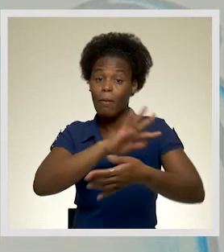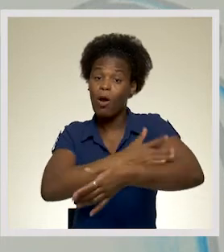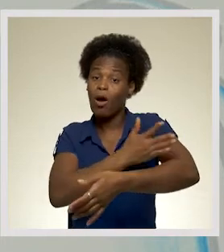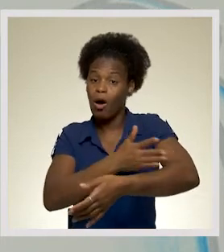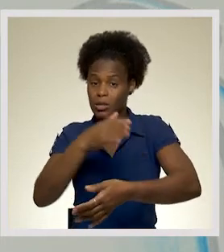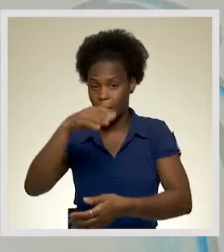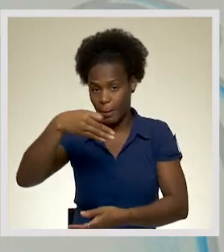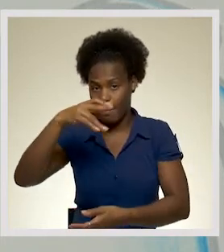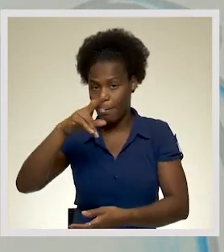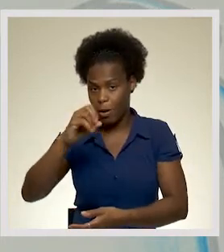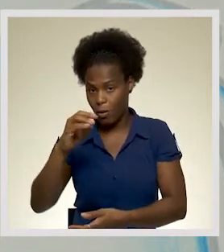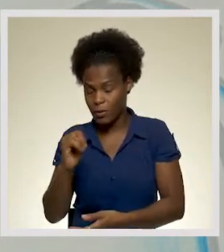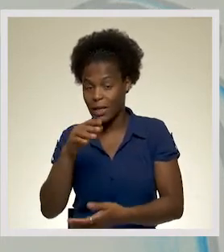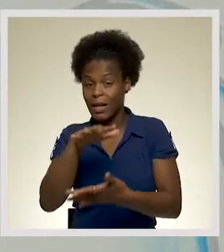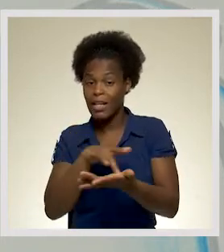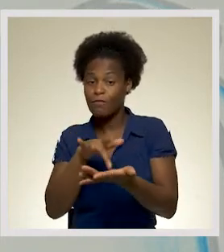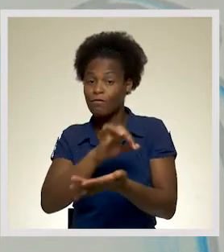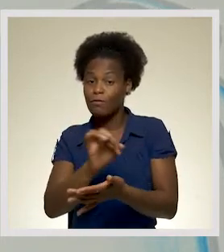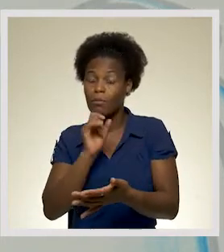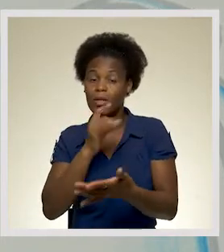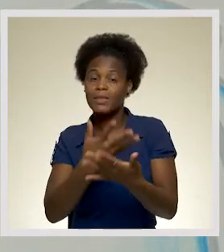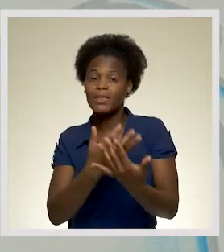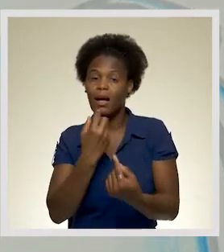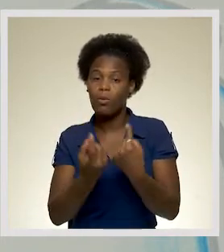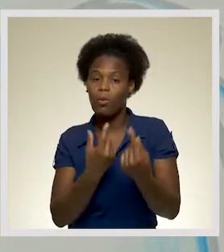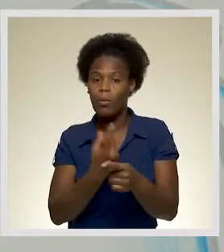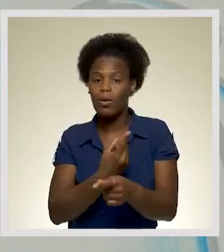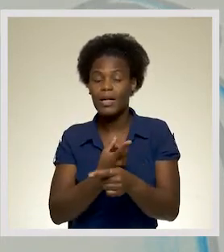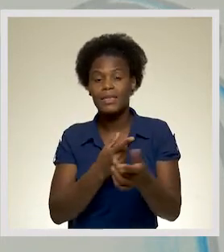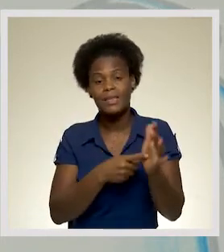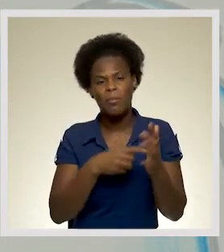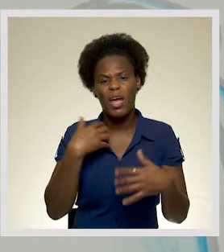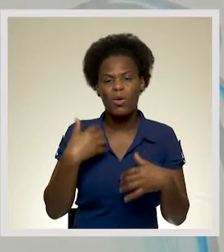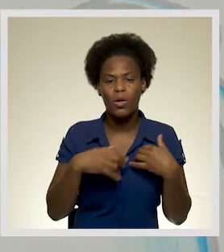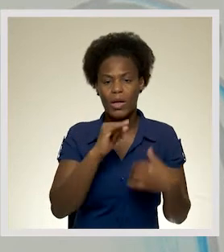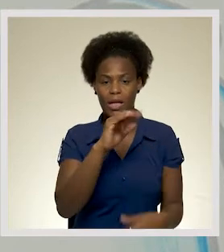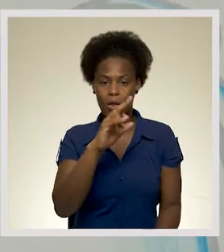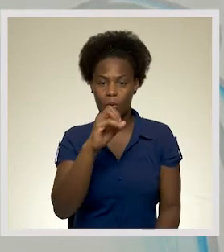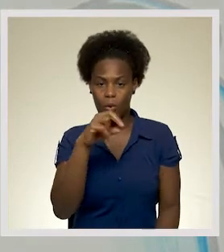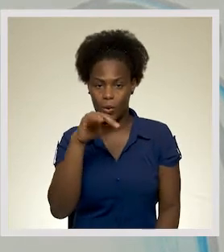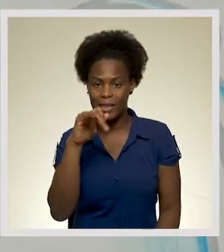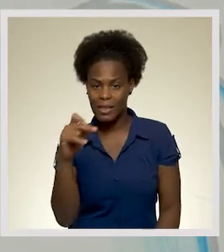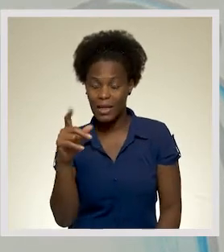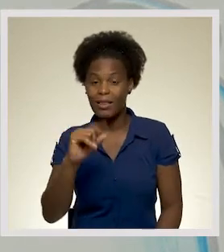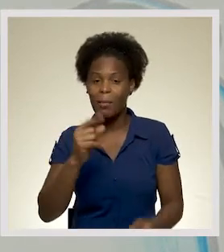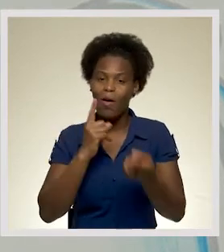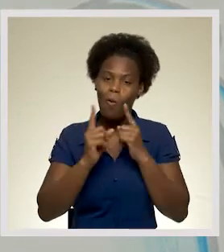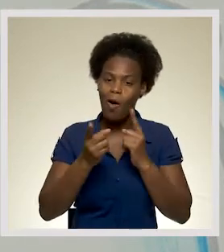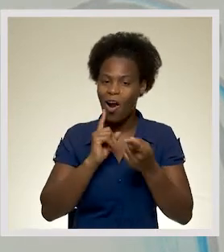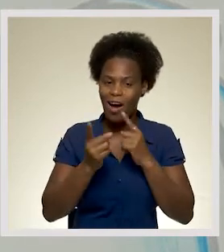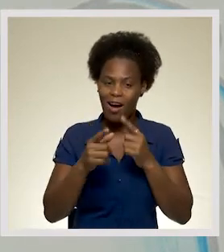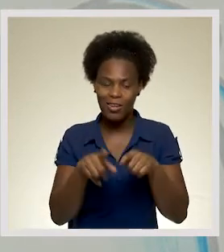podemos destacar alguns aspectos como a ironia e também o humor. Sabemos que ele